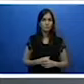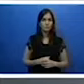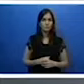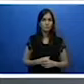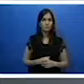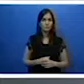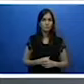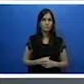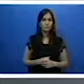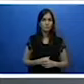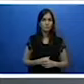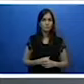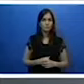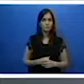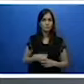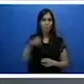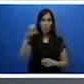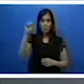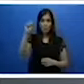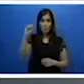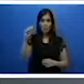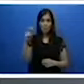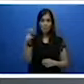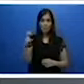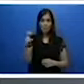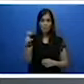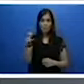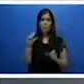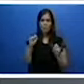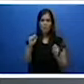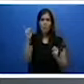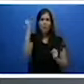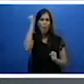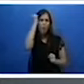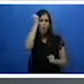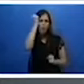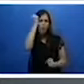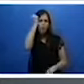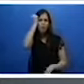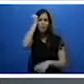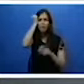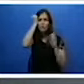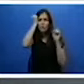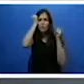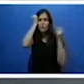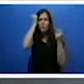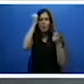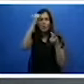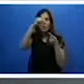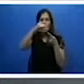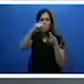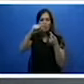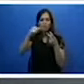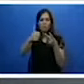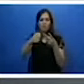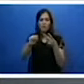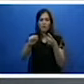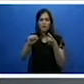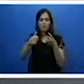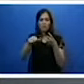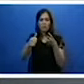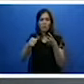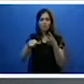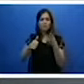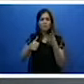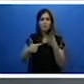Olha lá, 8 mais 5. Eu posso guardar o 8 na cabeça e contar os 5 na mão, ó, 8. 9, 10, 11, 12,